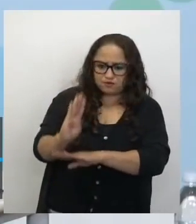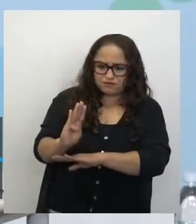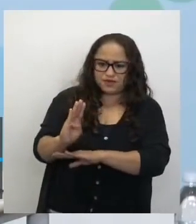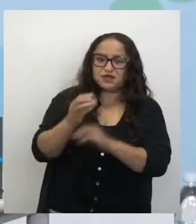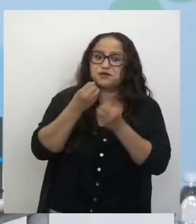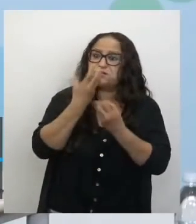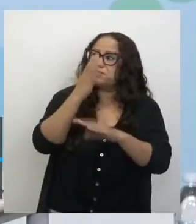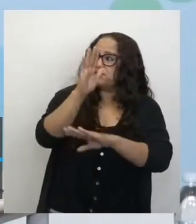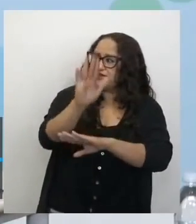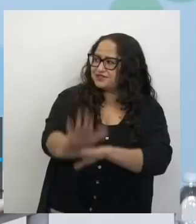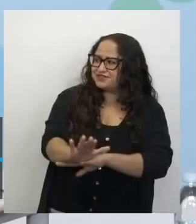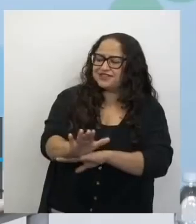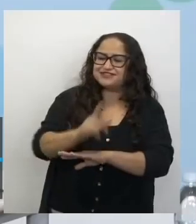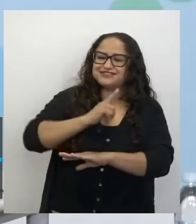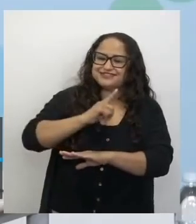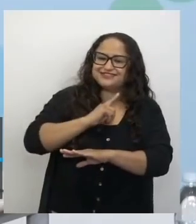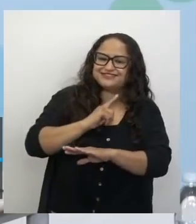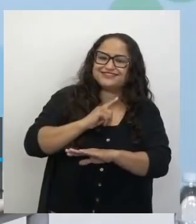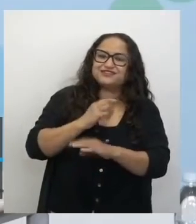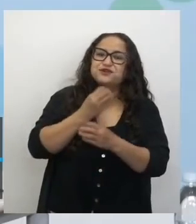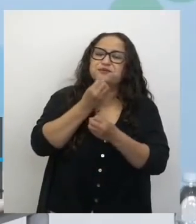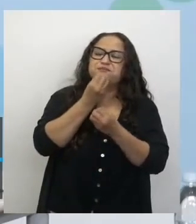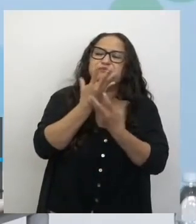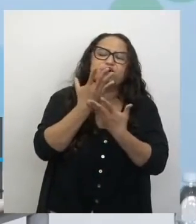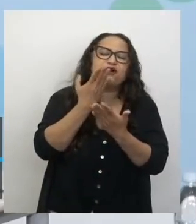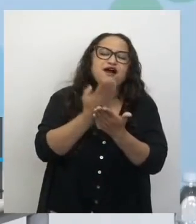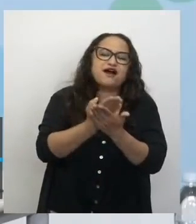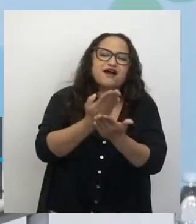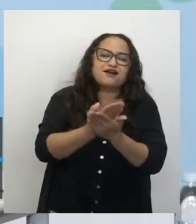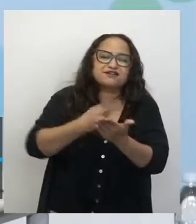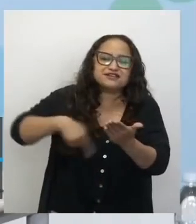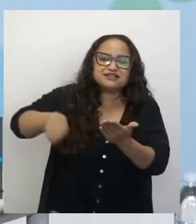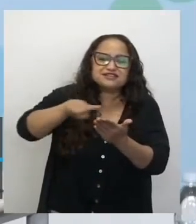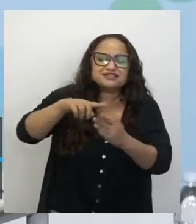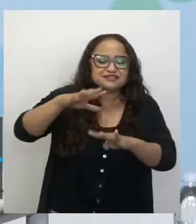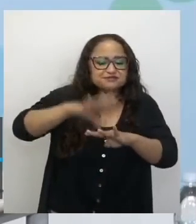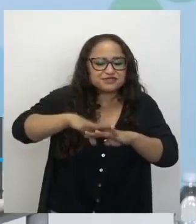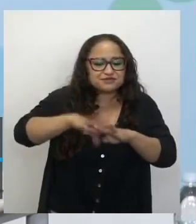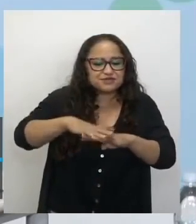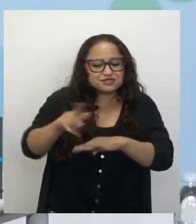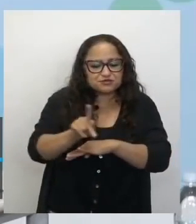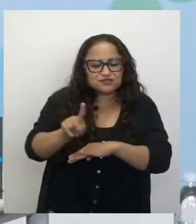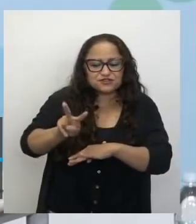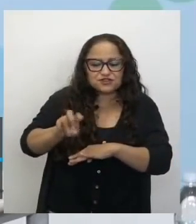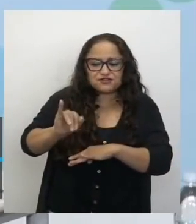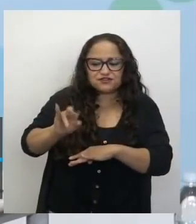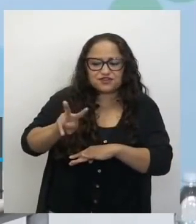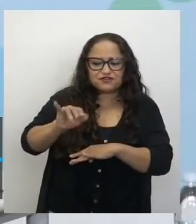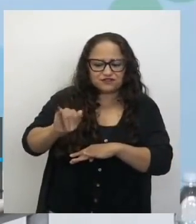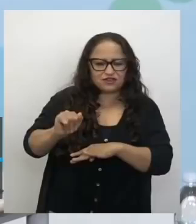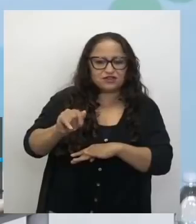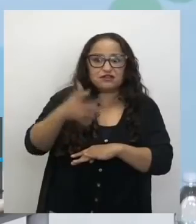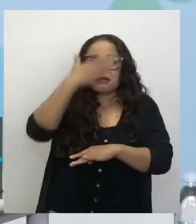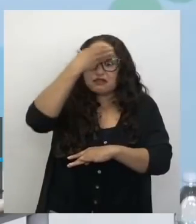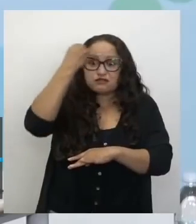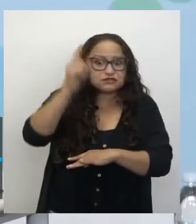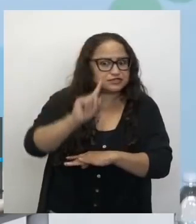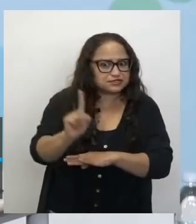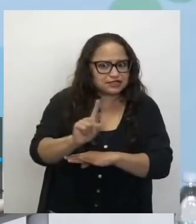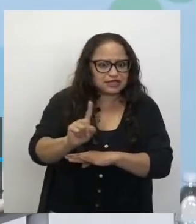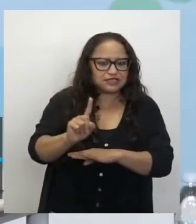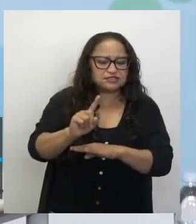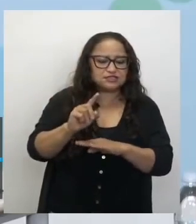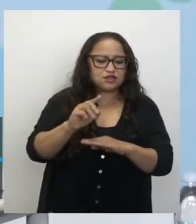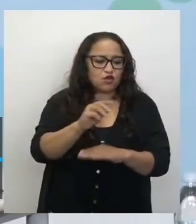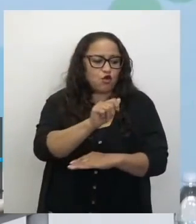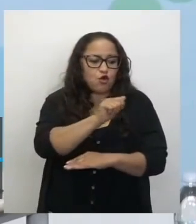boa tarde. Tenhamos uma boa aula aqui de matemática com a professora Viviane. Não esquece de colocar o nome da escola e o município de